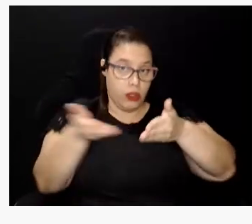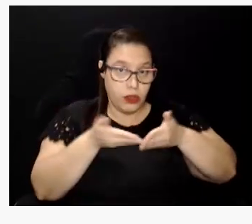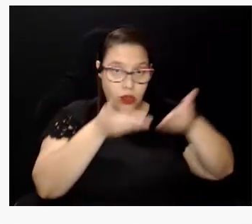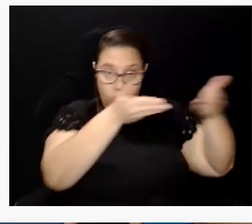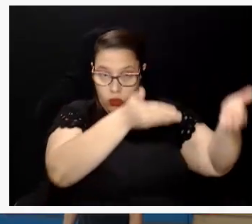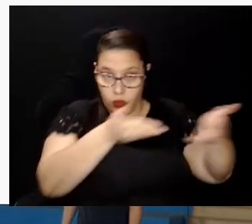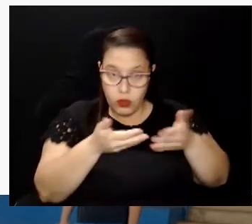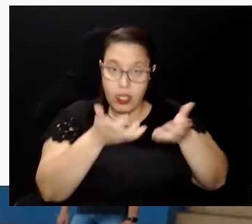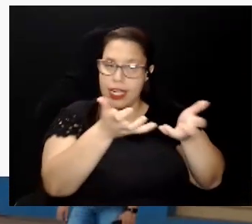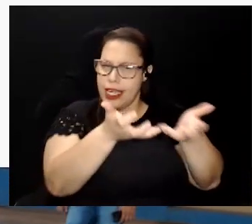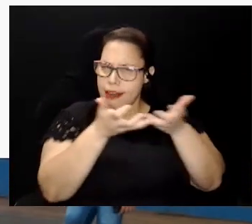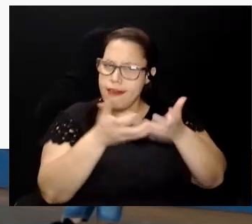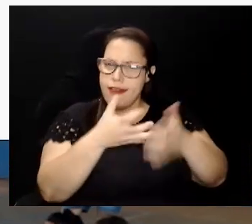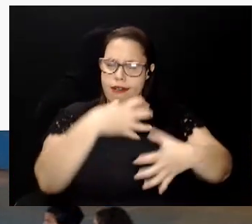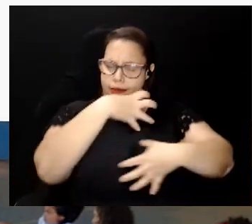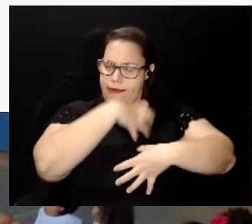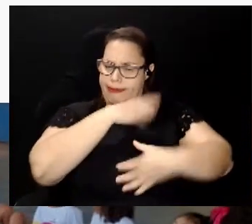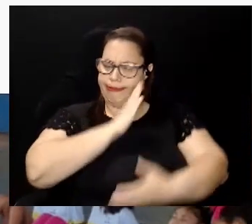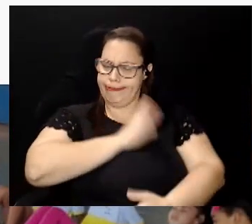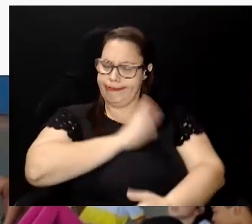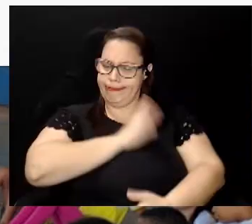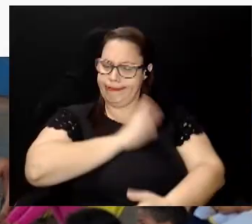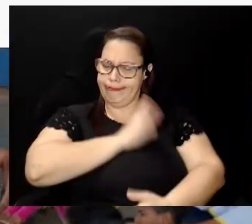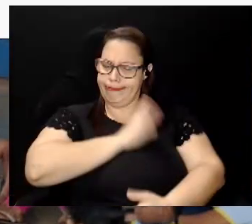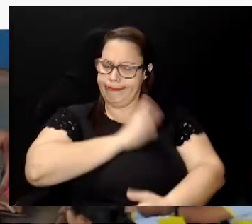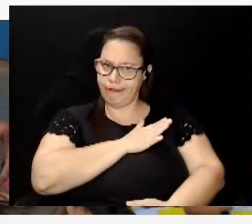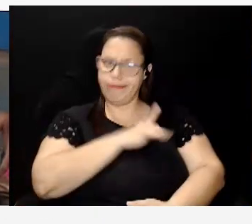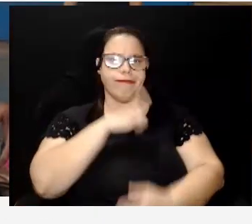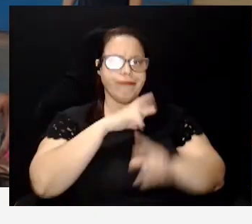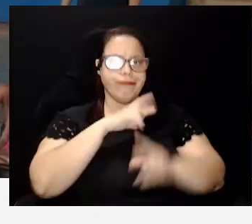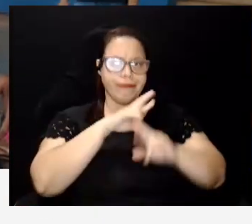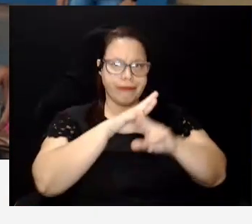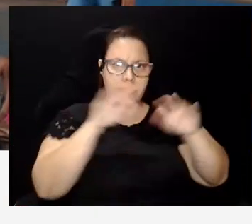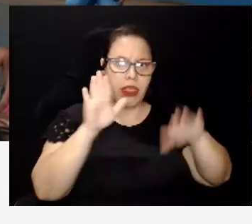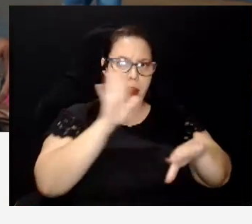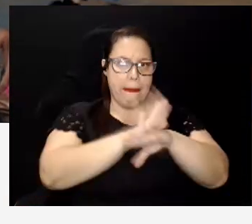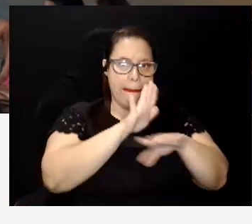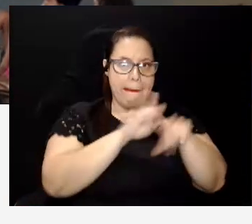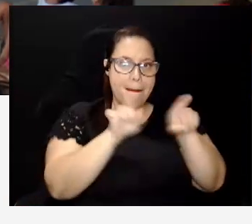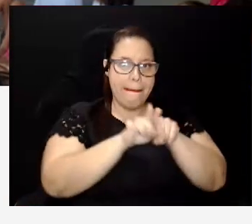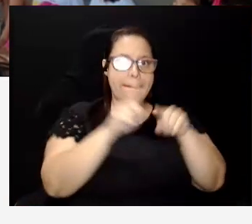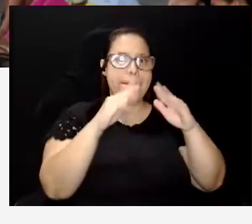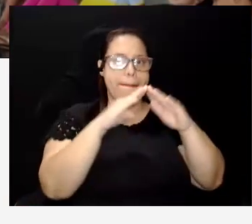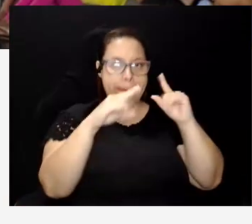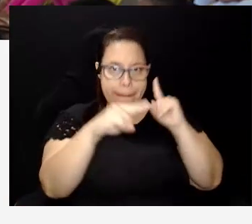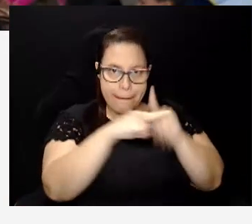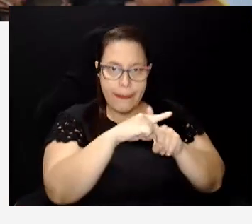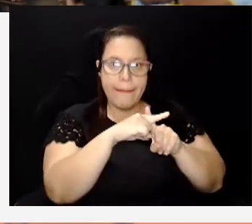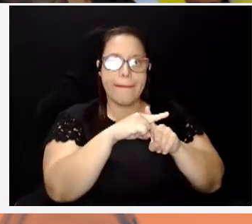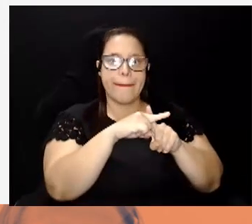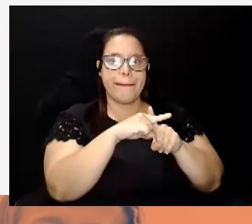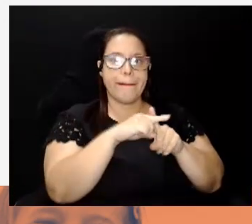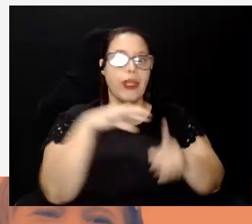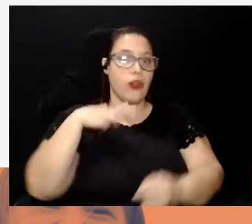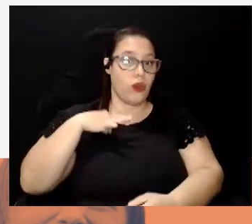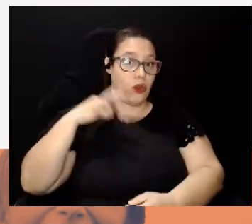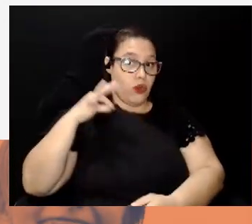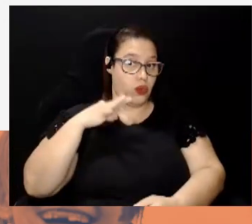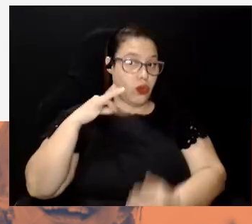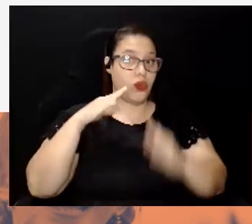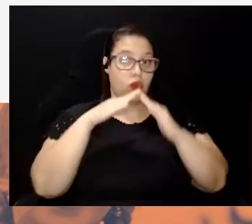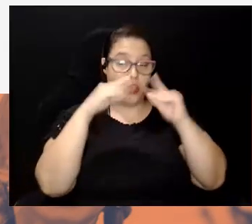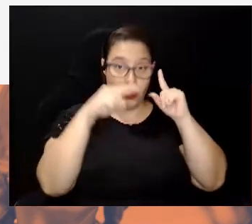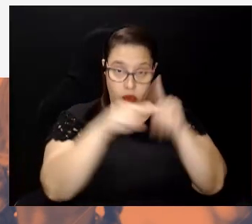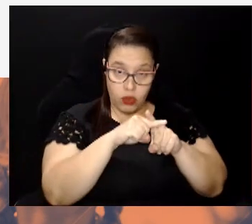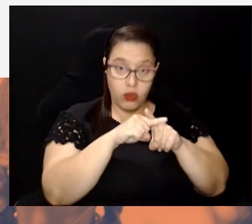queira, que sente no coração. A gente tem bastante ajuda também das igrejas, né? Dos voluntários das igrejas, dos